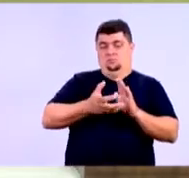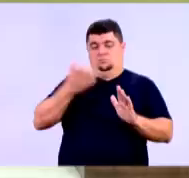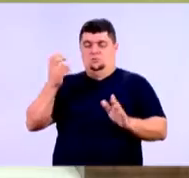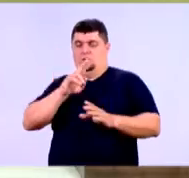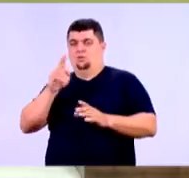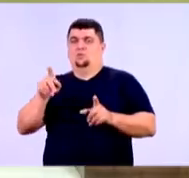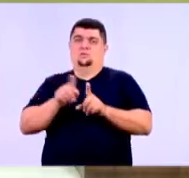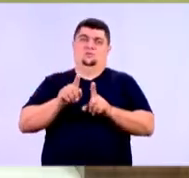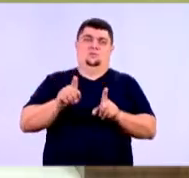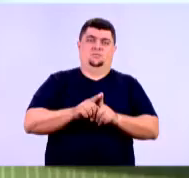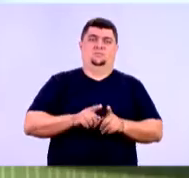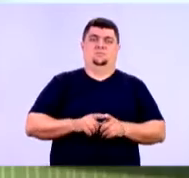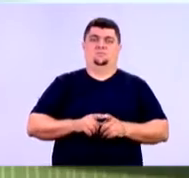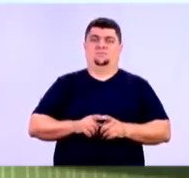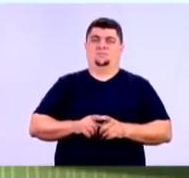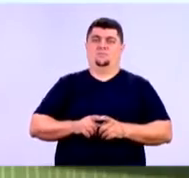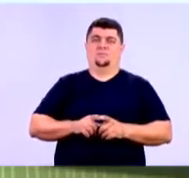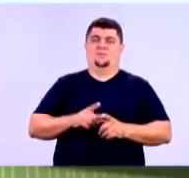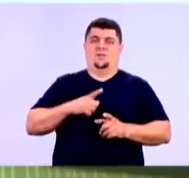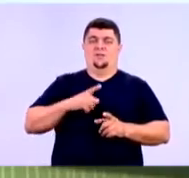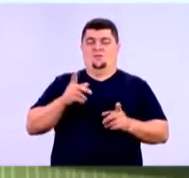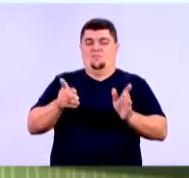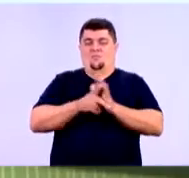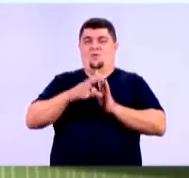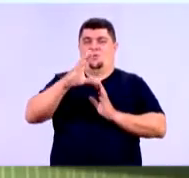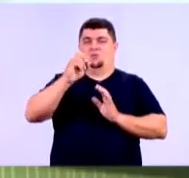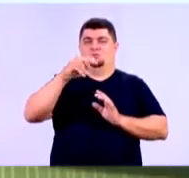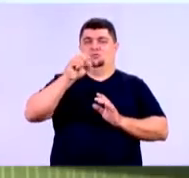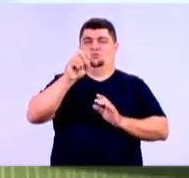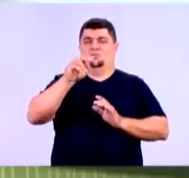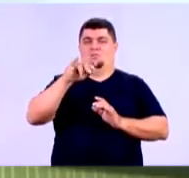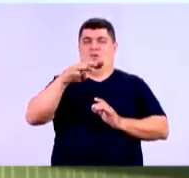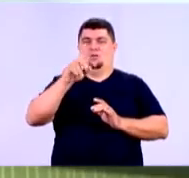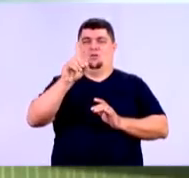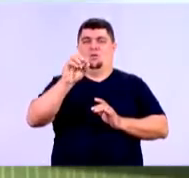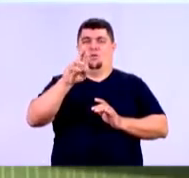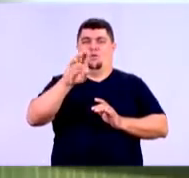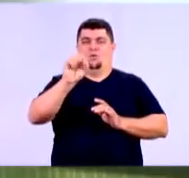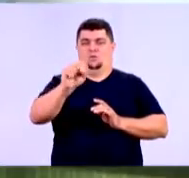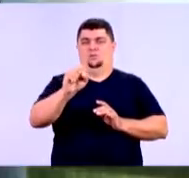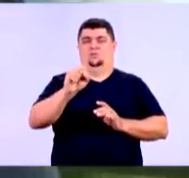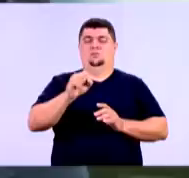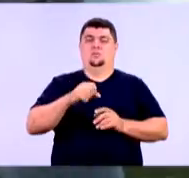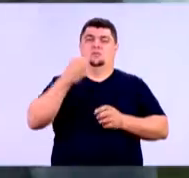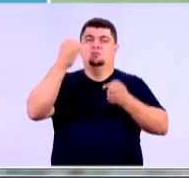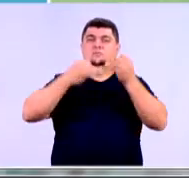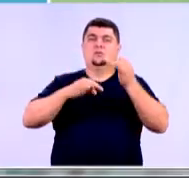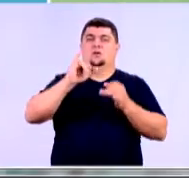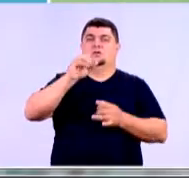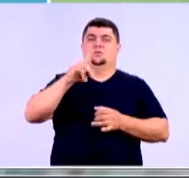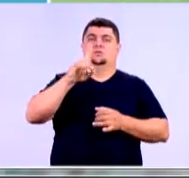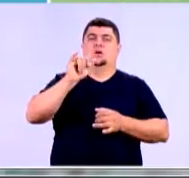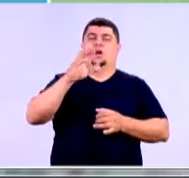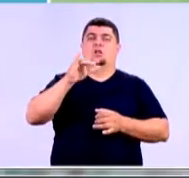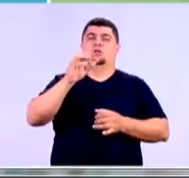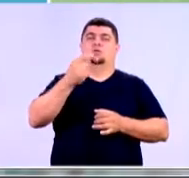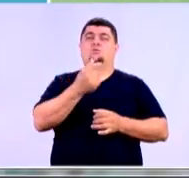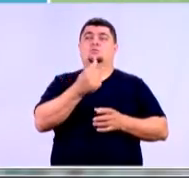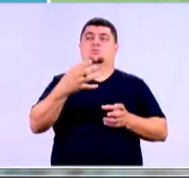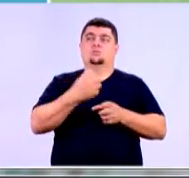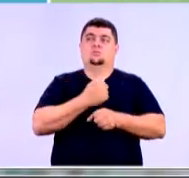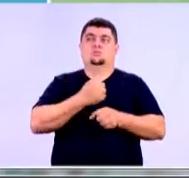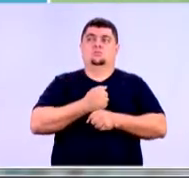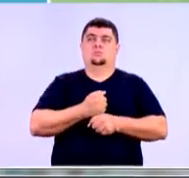também do Reclame Aqui. É a nossa versão do consumidores, né? Exato. Ok. Vamos falar agora então dos indicadores contábeis? Gente, bem